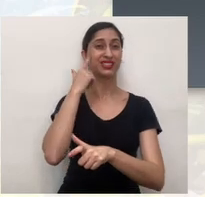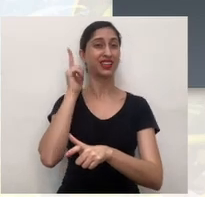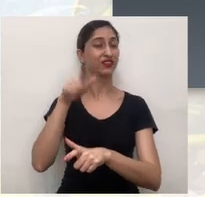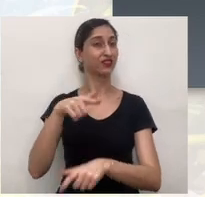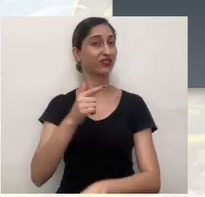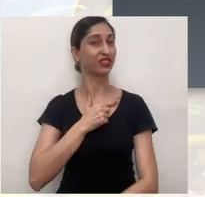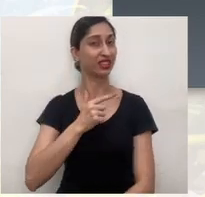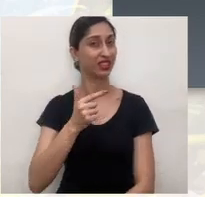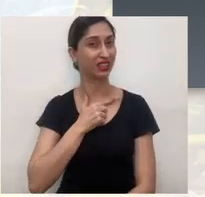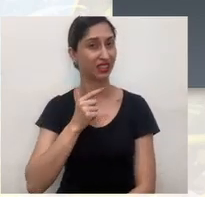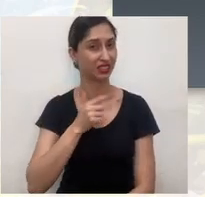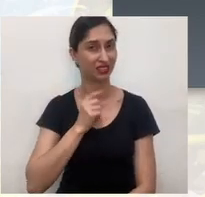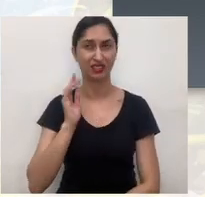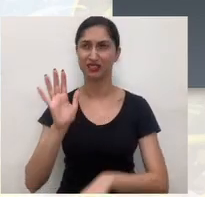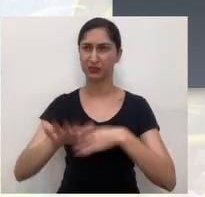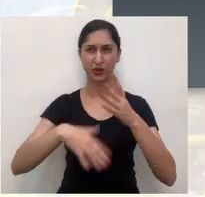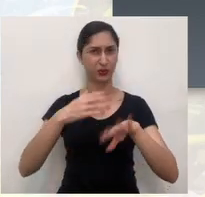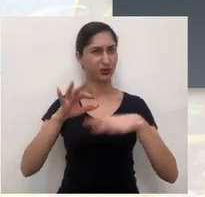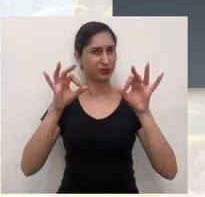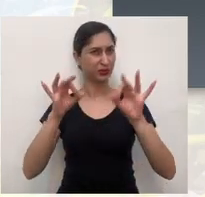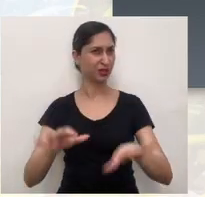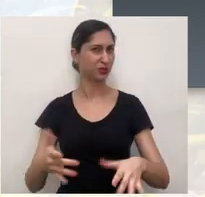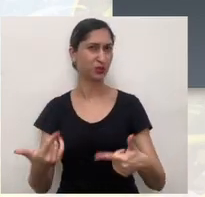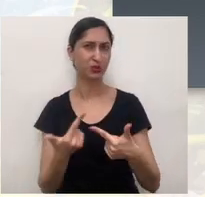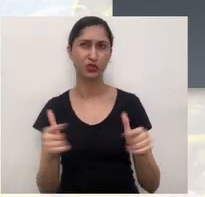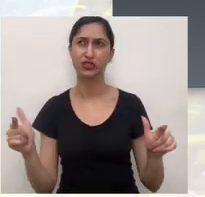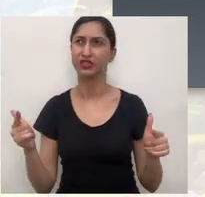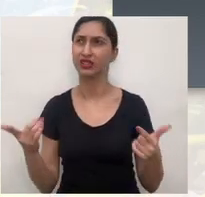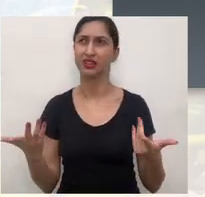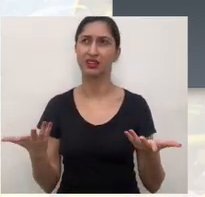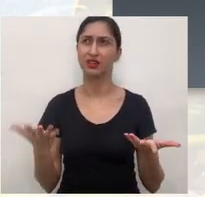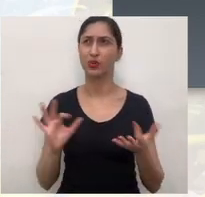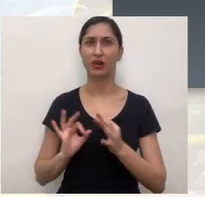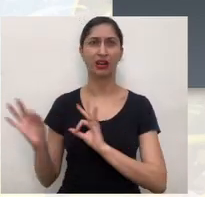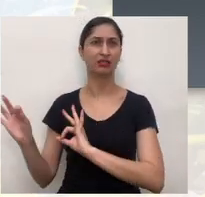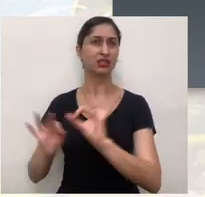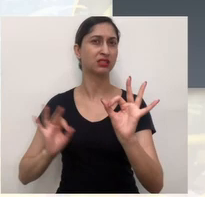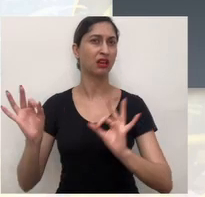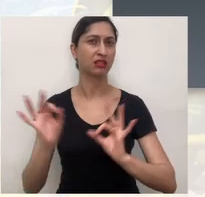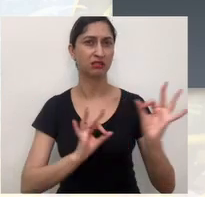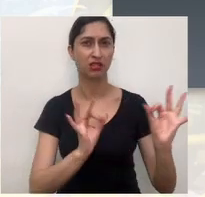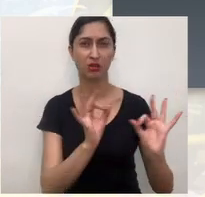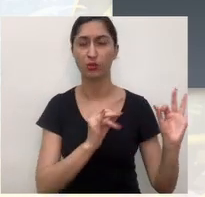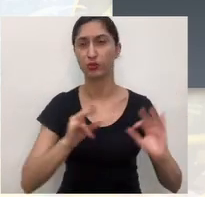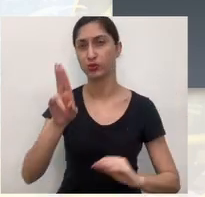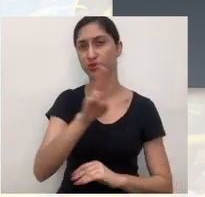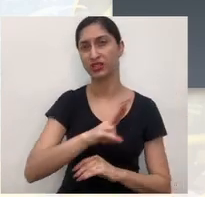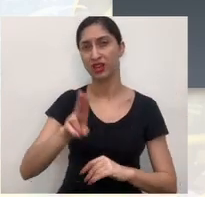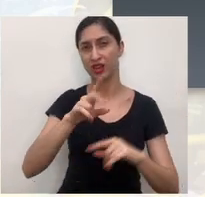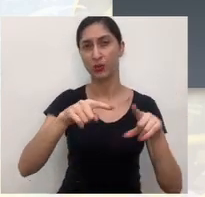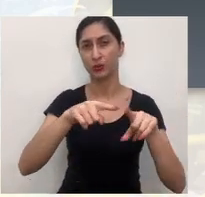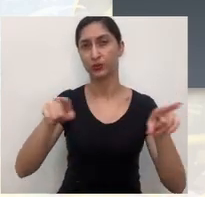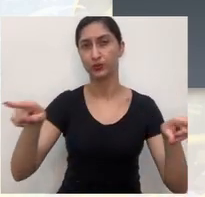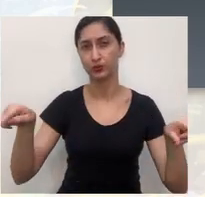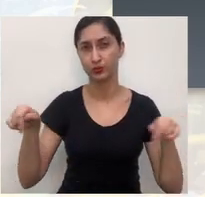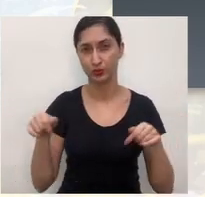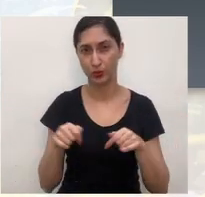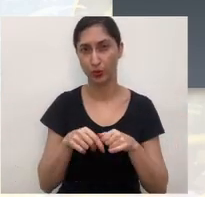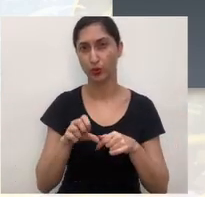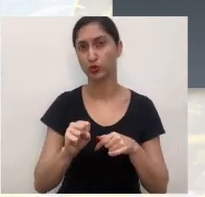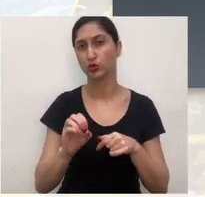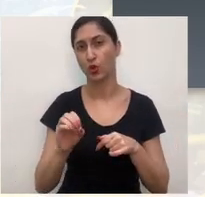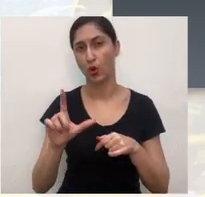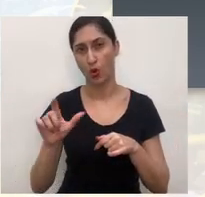paisagem desordenada mesmo. Assim, não existia um ordenamento de uso do solo aqui a ponto de disciplinar